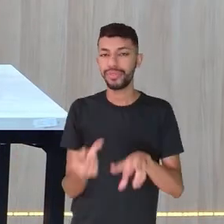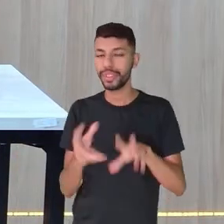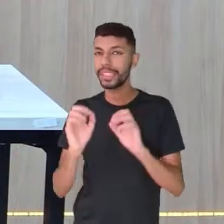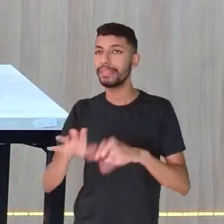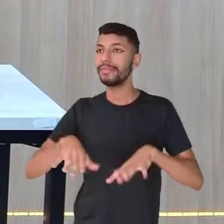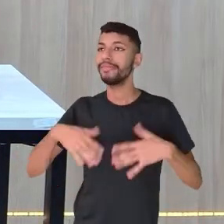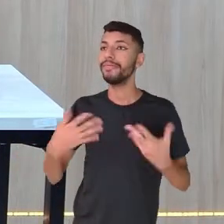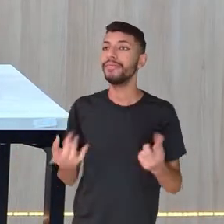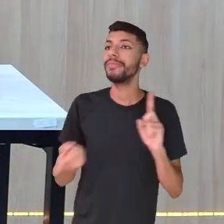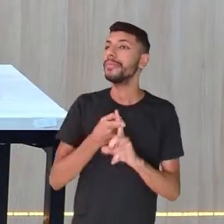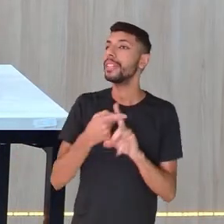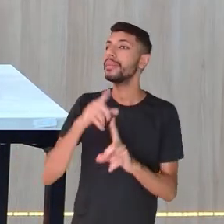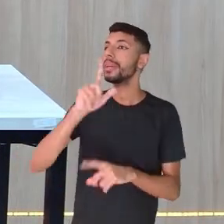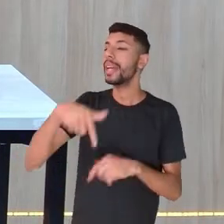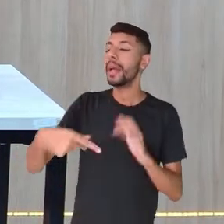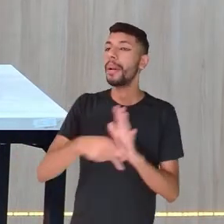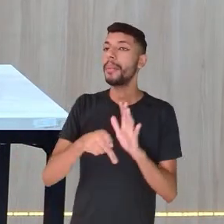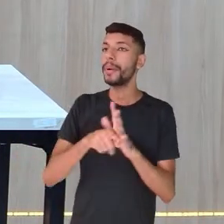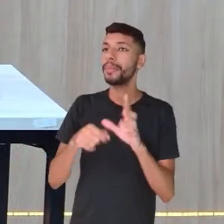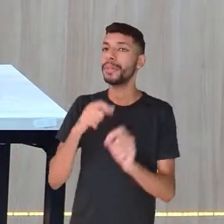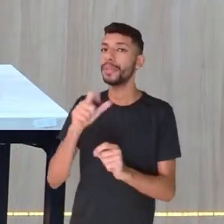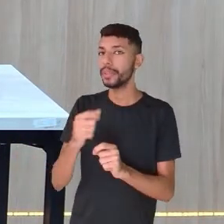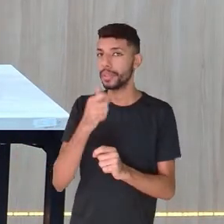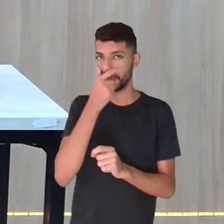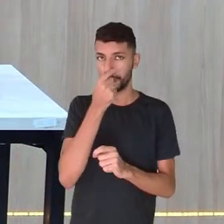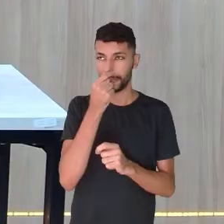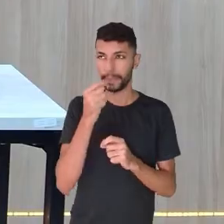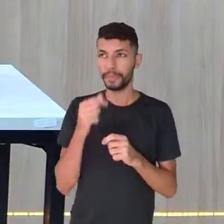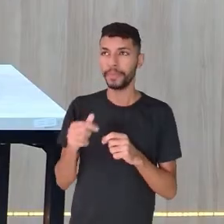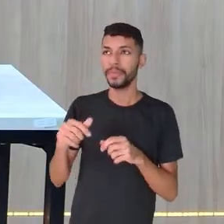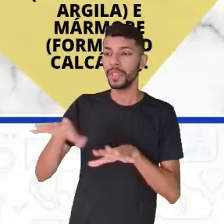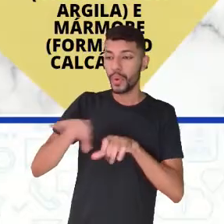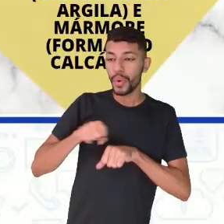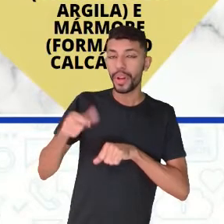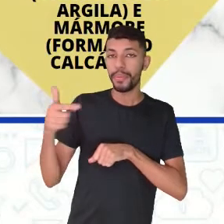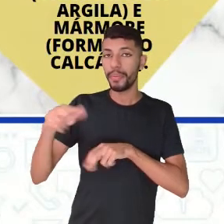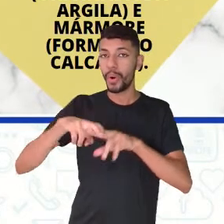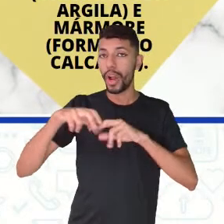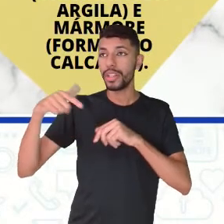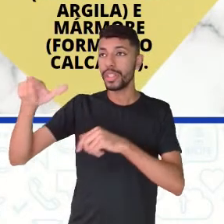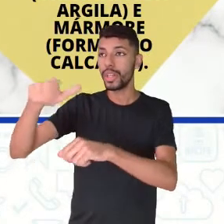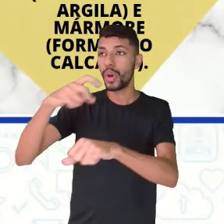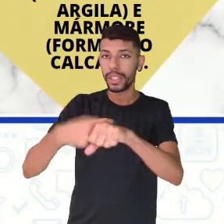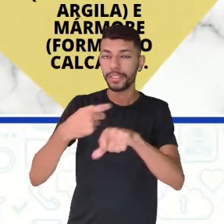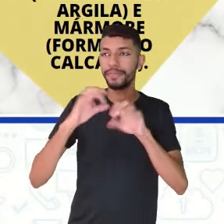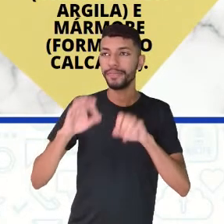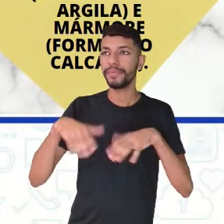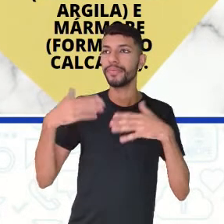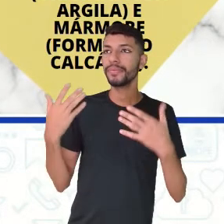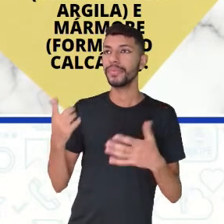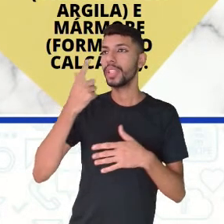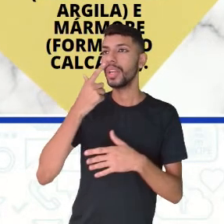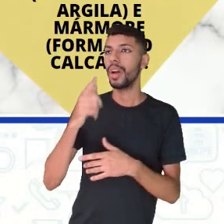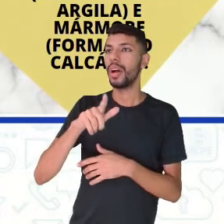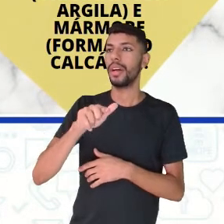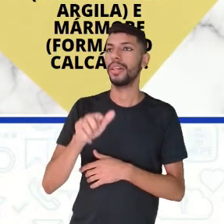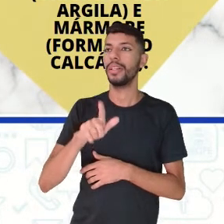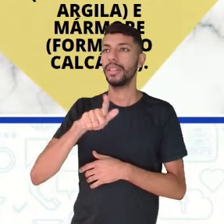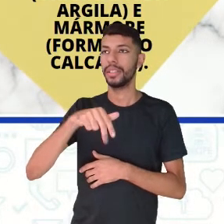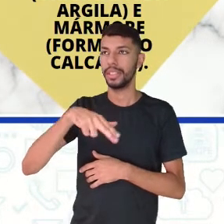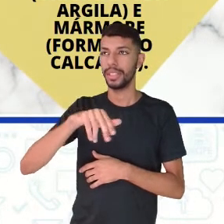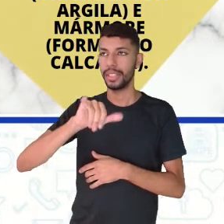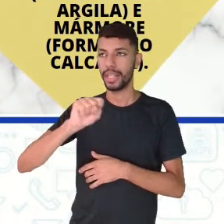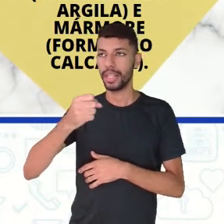ela também é proveniente de outras. Olha o que eu trouxe. A gneiss ela é formada a partir do granito. Então, foi uma transformação aí